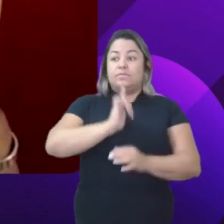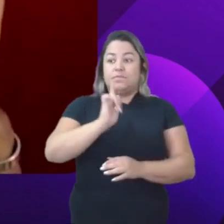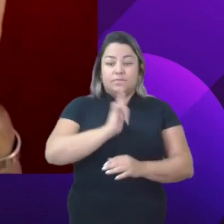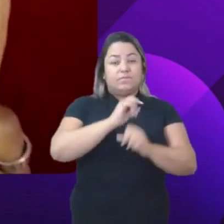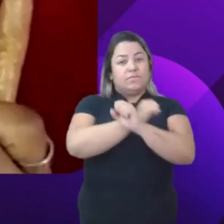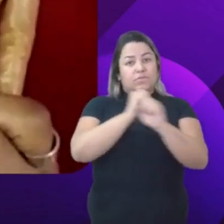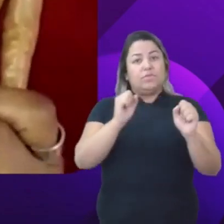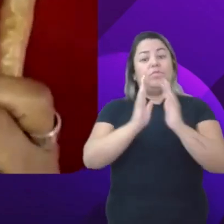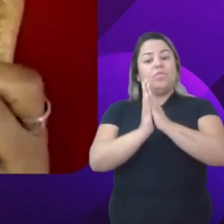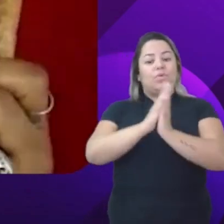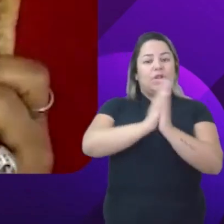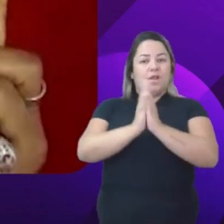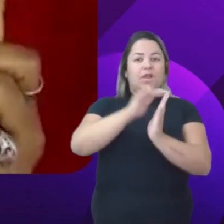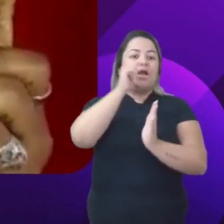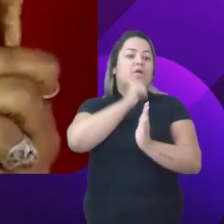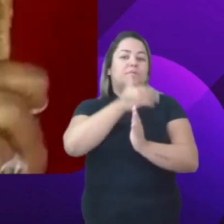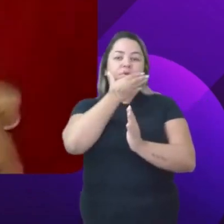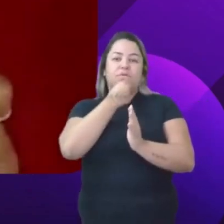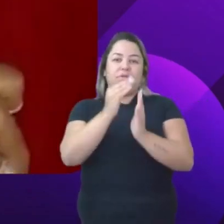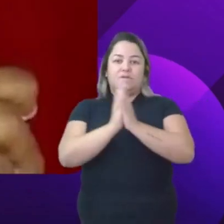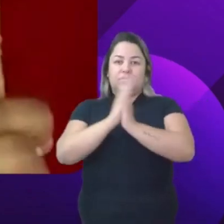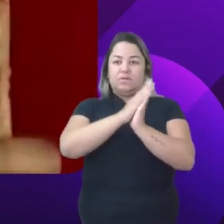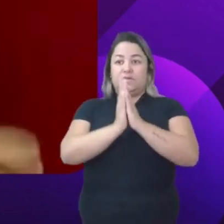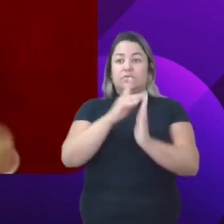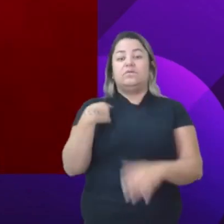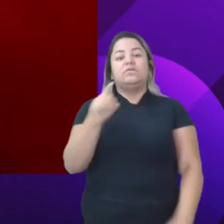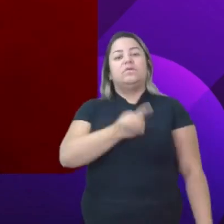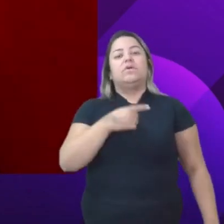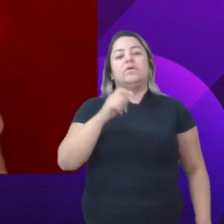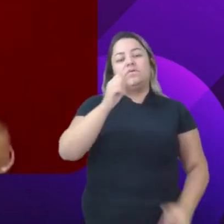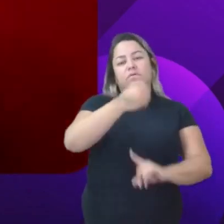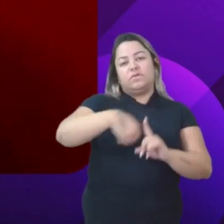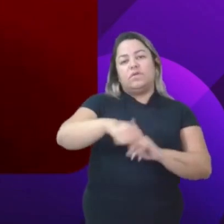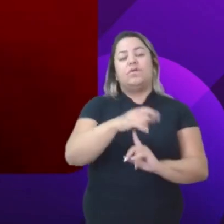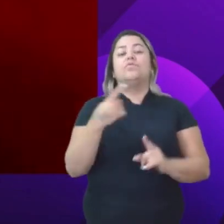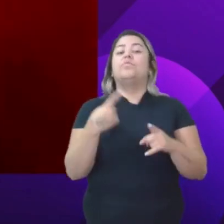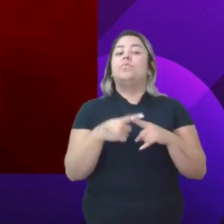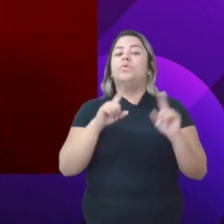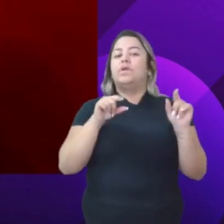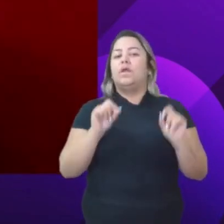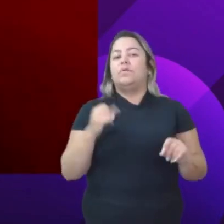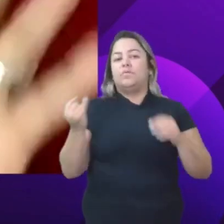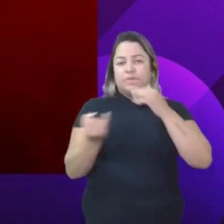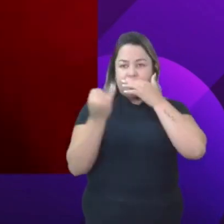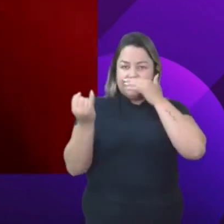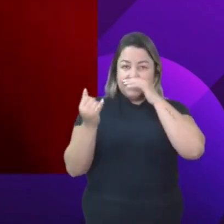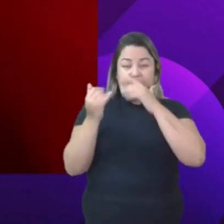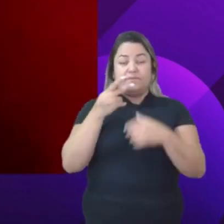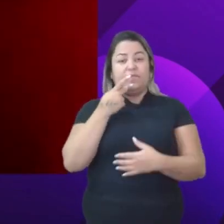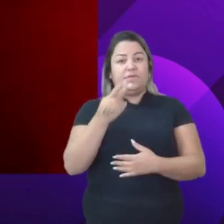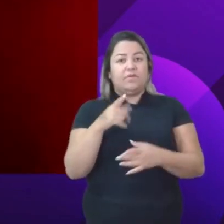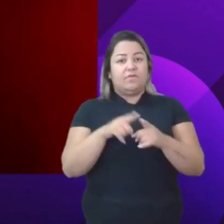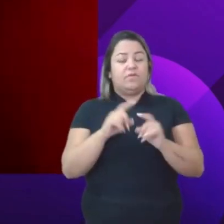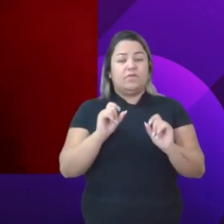diferentes de bonecos e bonecas na nossa sociedade. Por que é importante eu dizer isso para vocês? E aí eu vou mostrar uma outra coisa